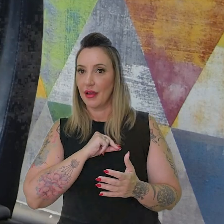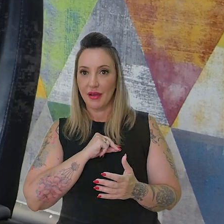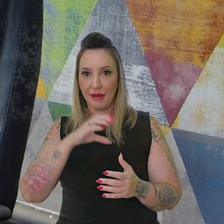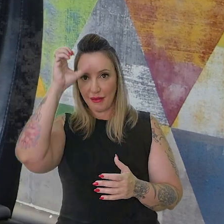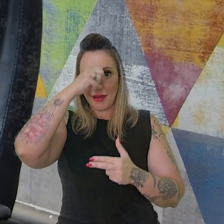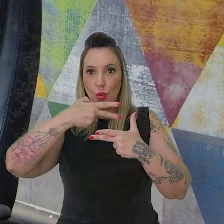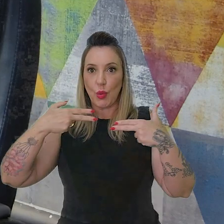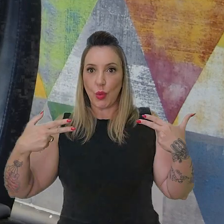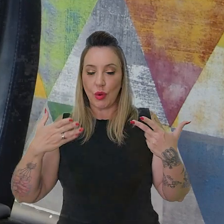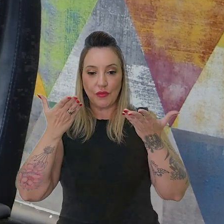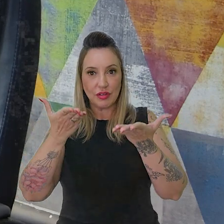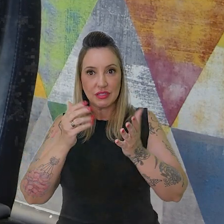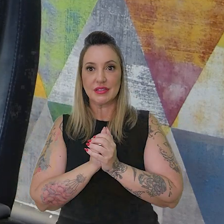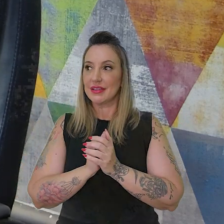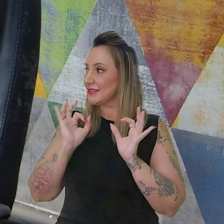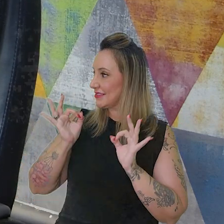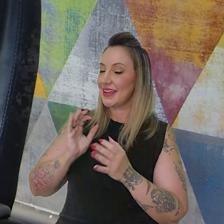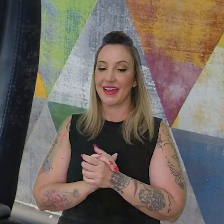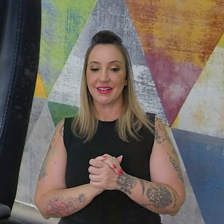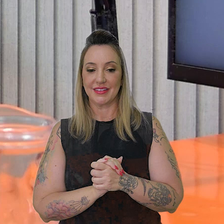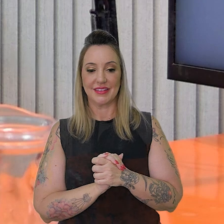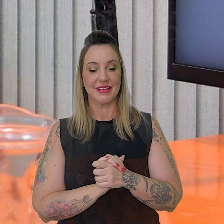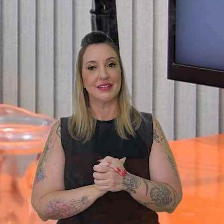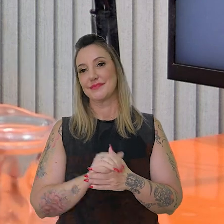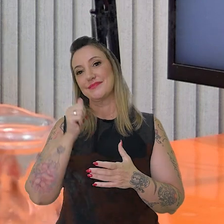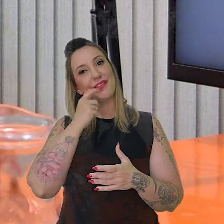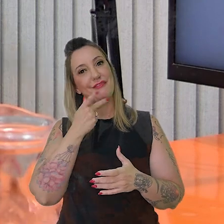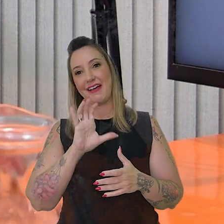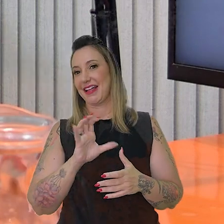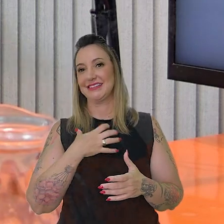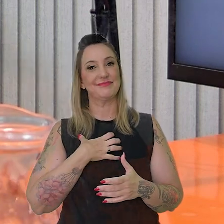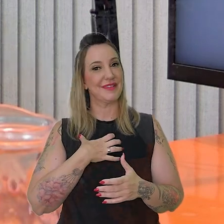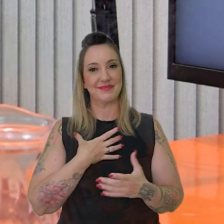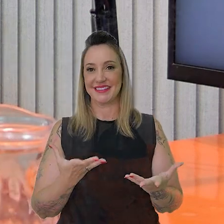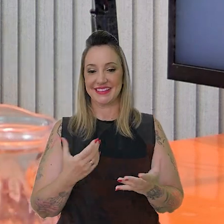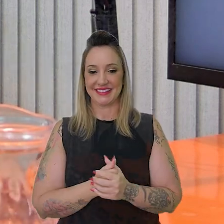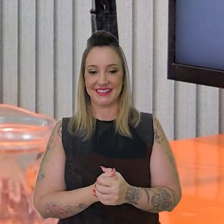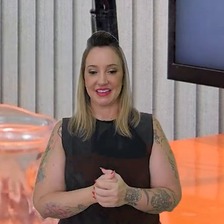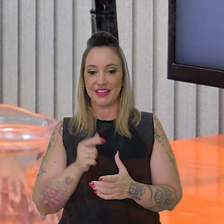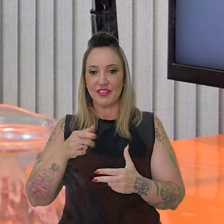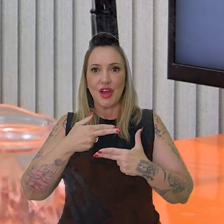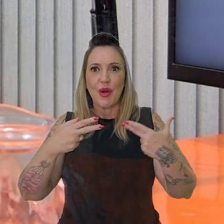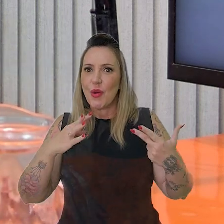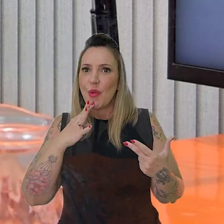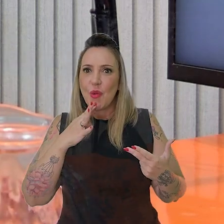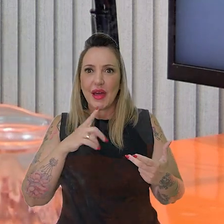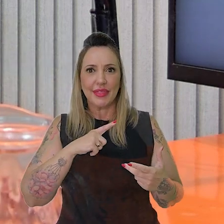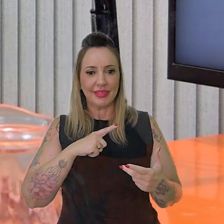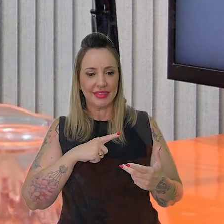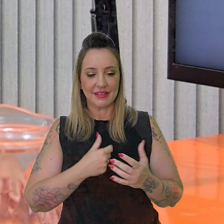Nossa aprendi muito com você jura demais mulher não fale isso nossa mas você tem